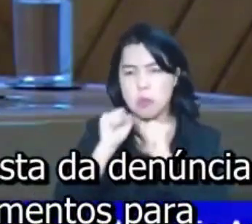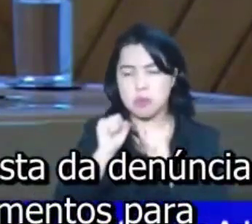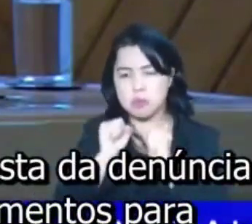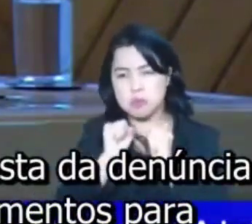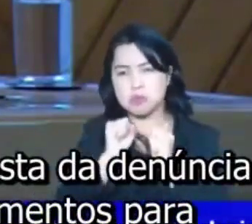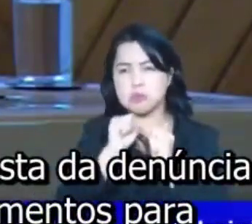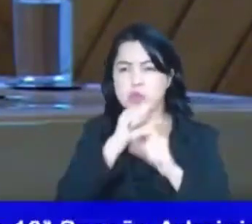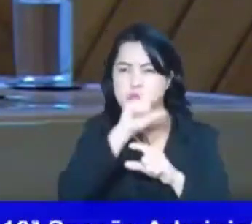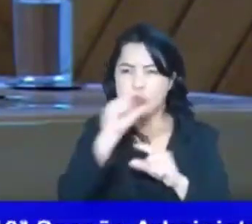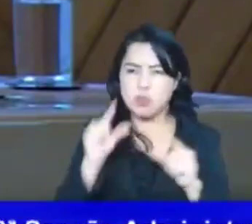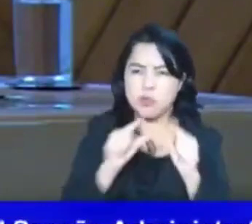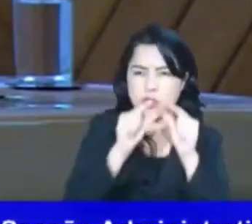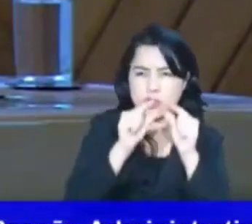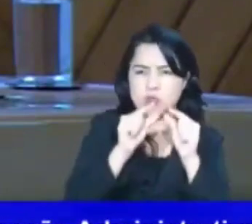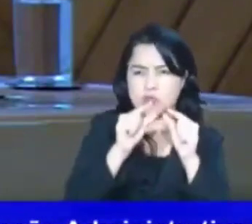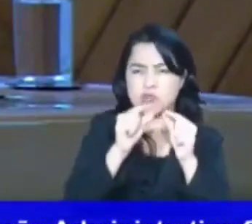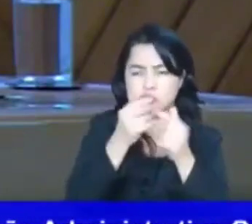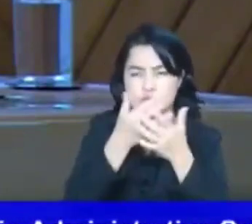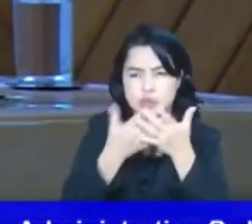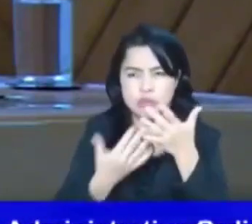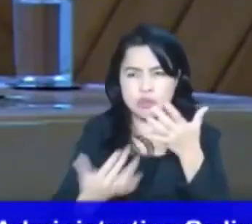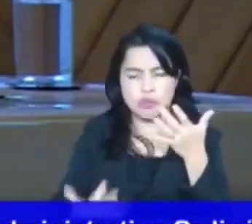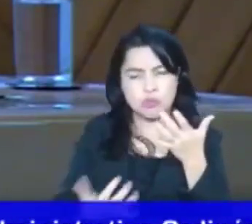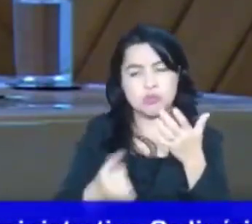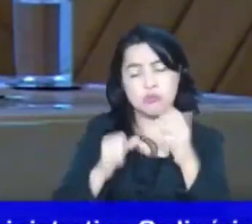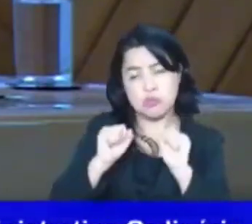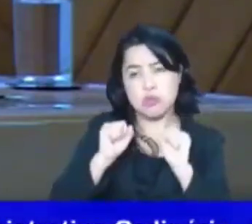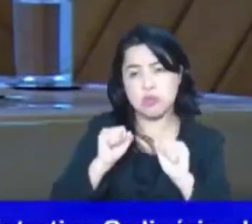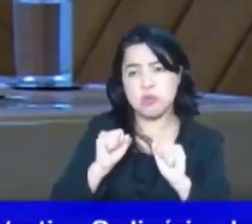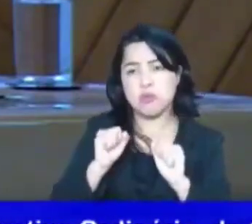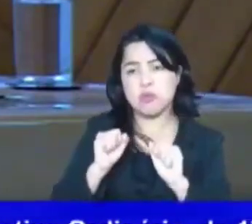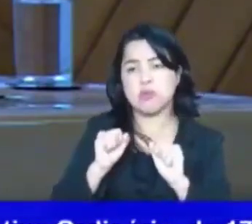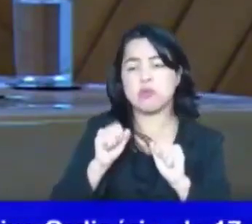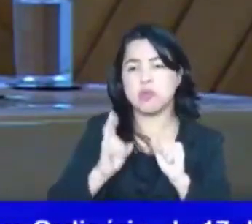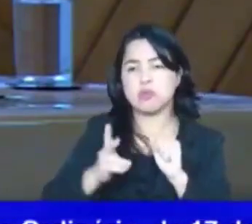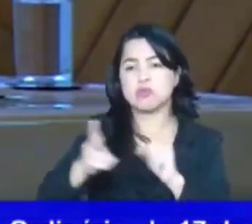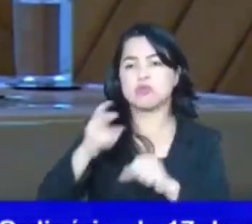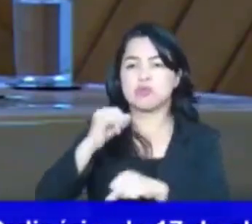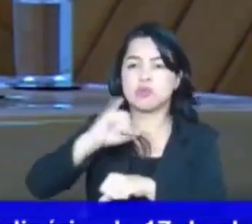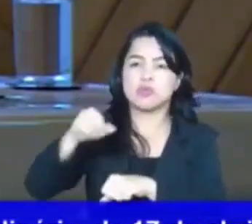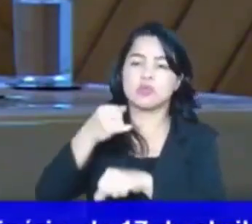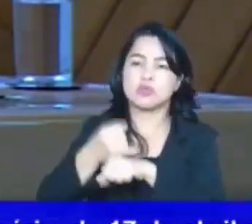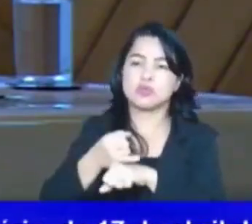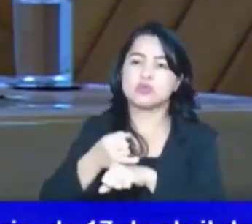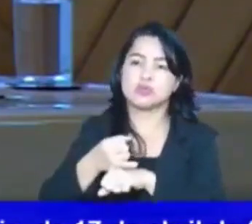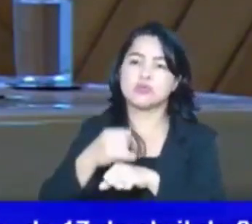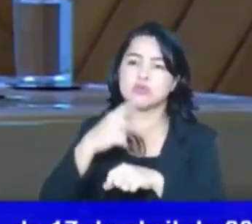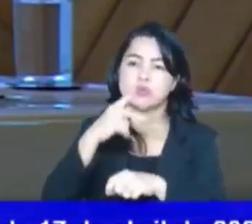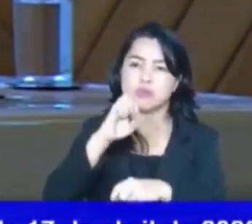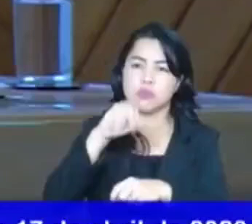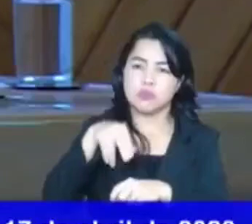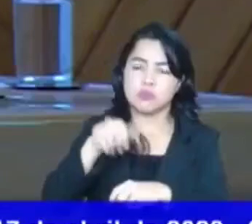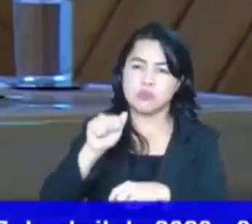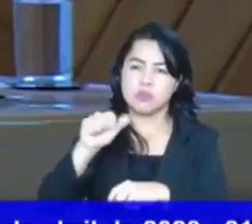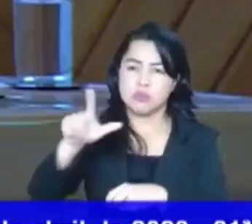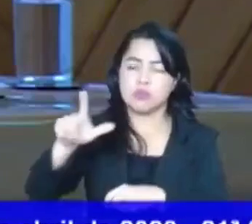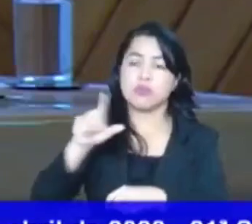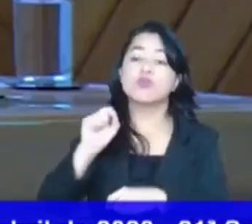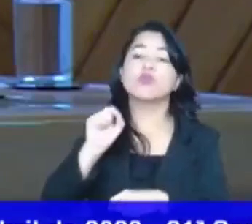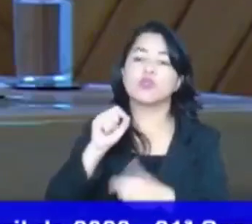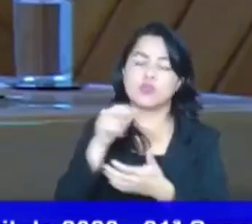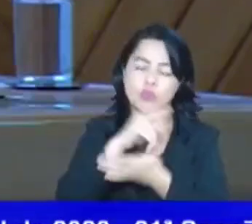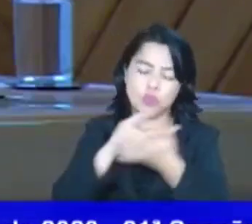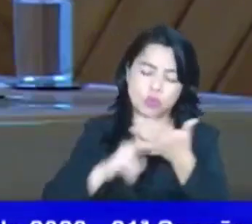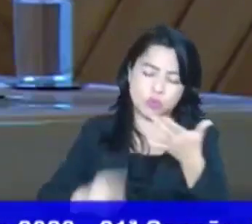de elementos para a eventual instauração da ação penal ou não. Olha o que consta da